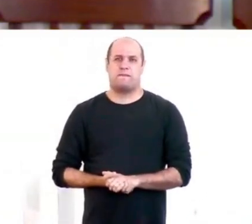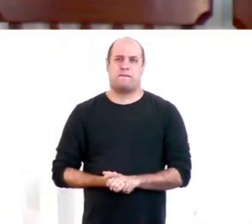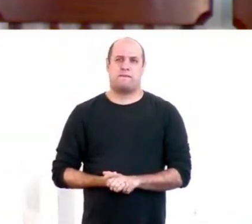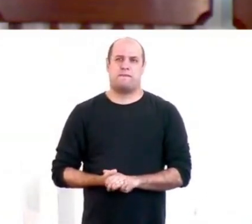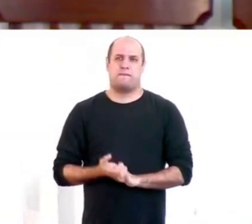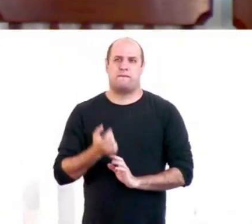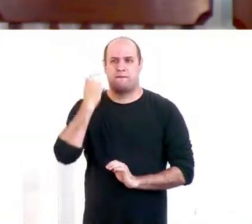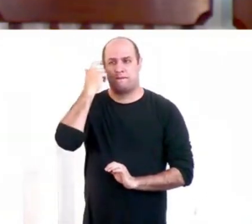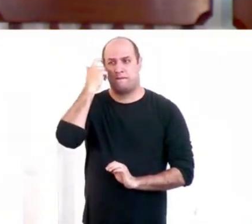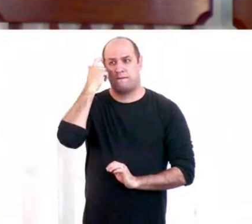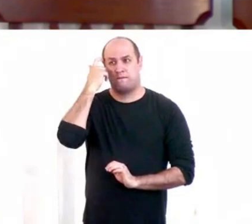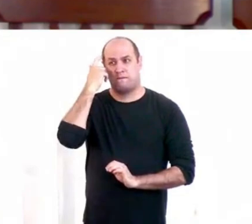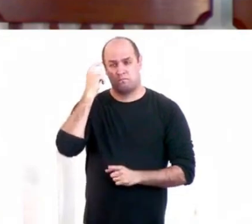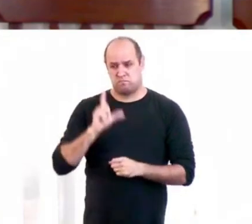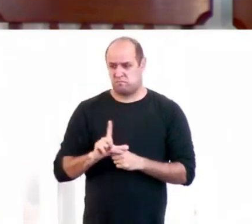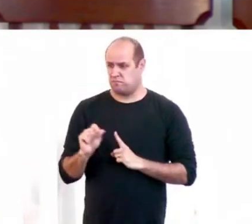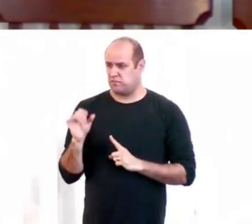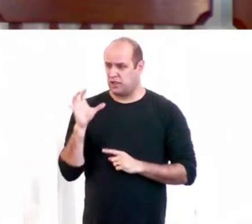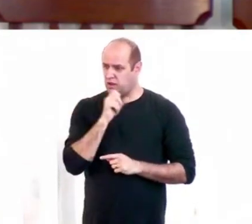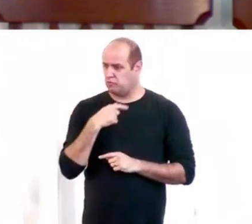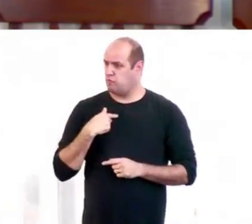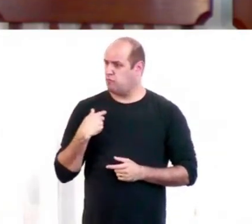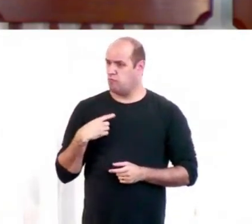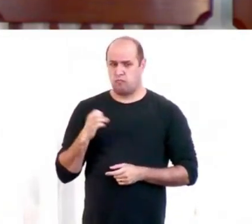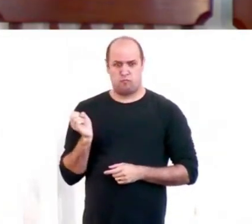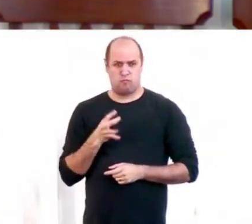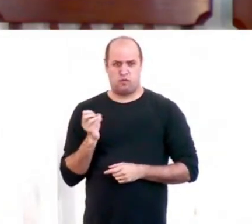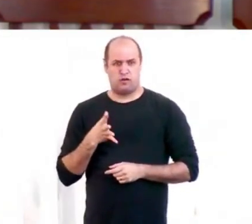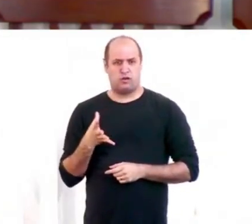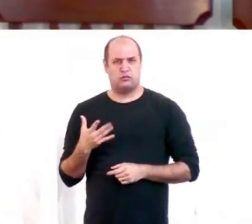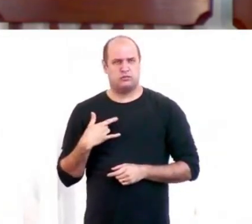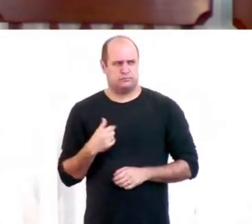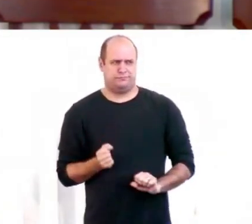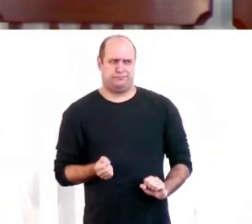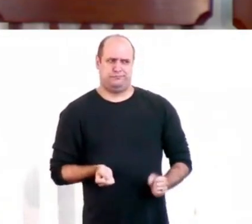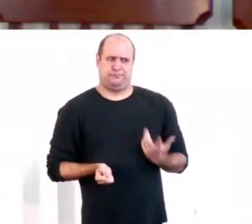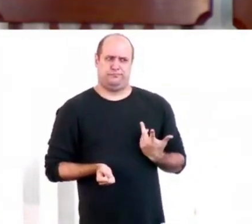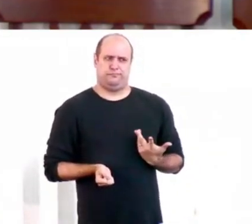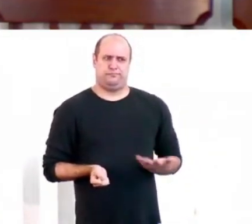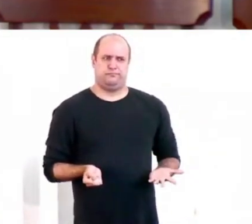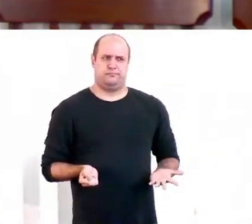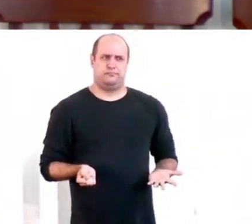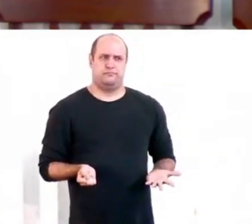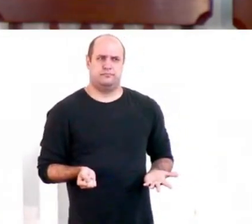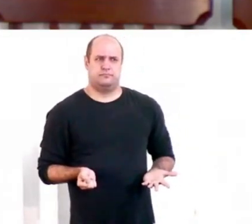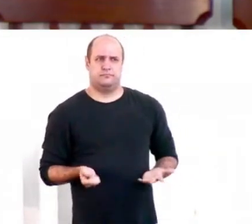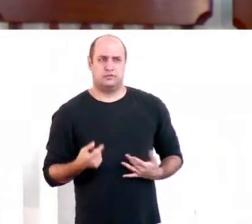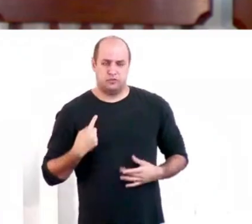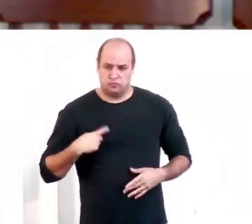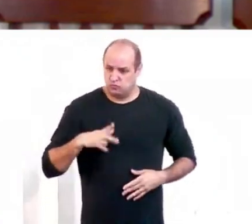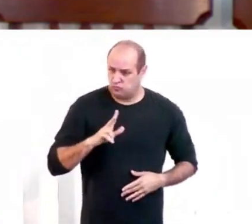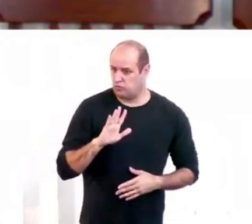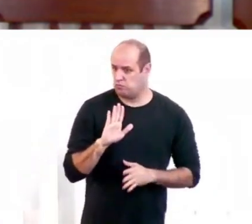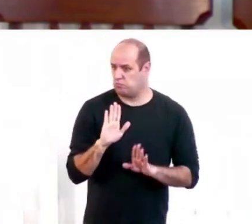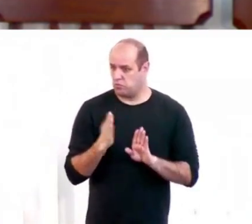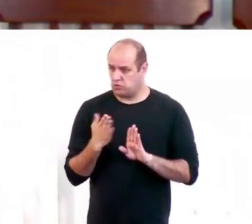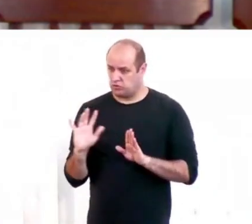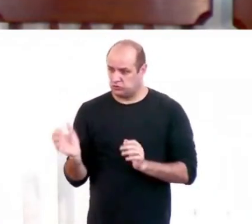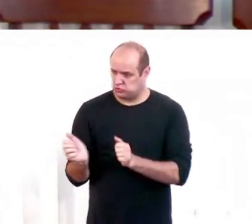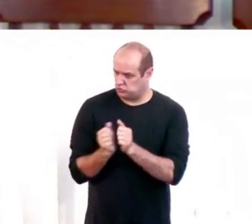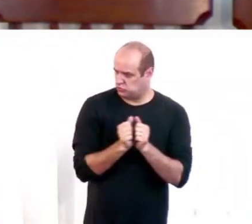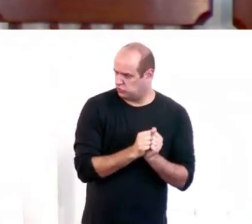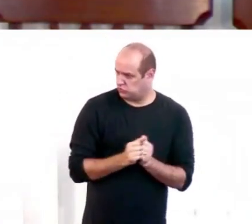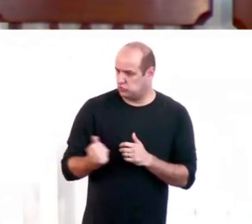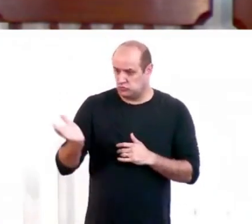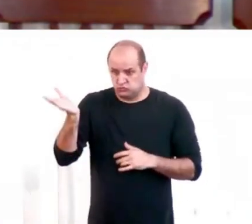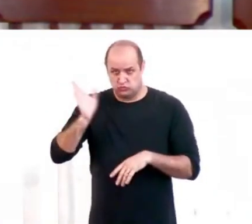Ela falou, vou partir. Eu falei, opa, tem alguma coisa acontecendo. Fui até a porta, acompanhei, chamei o dono da